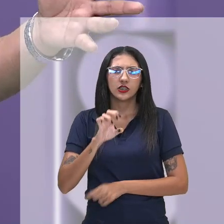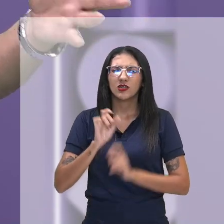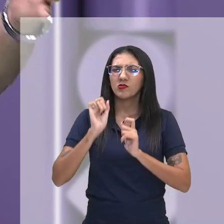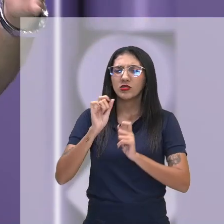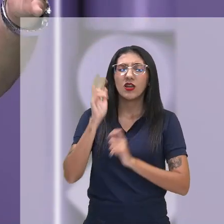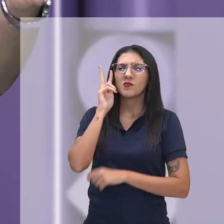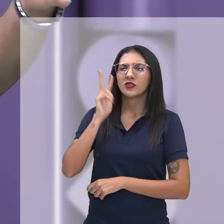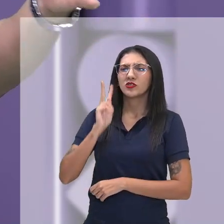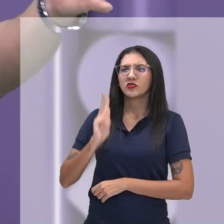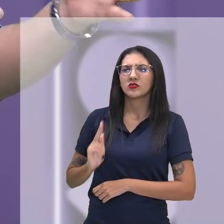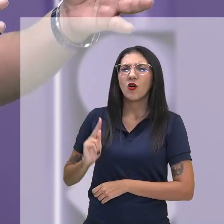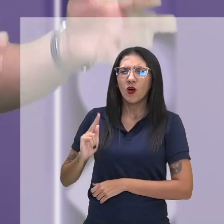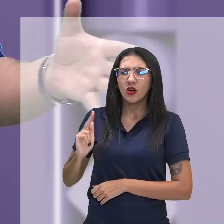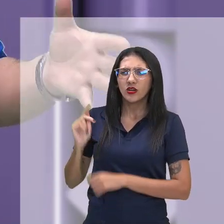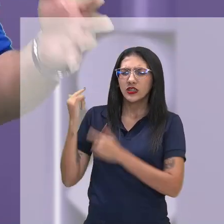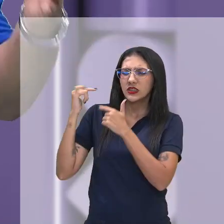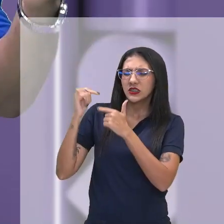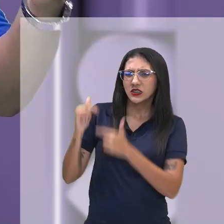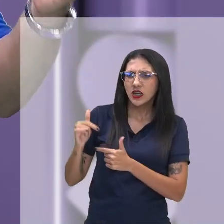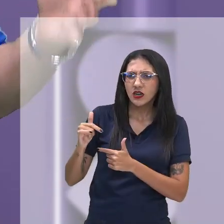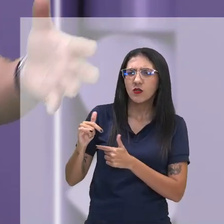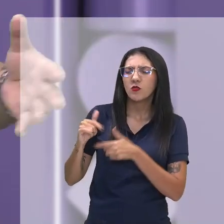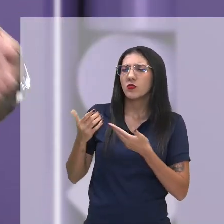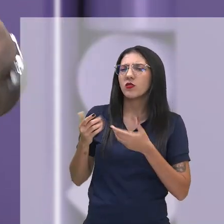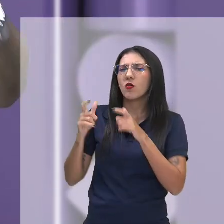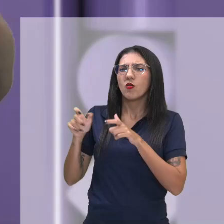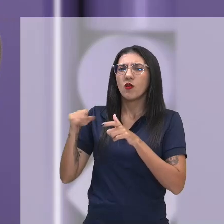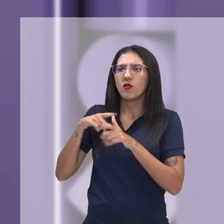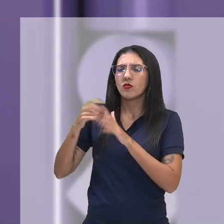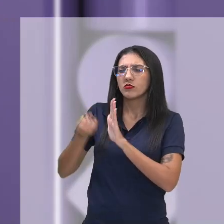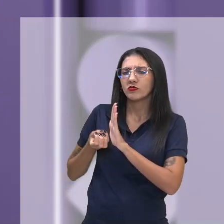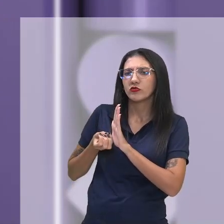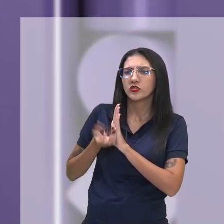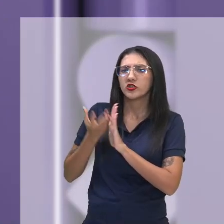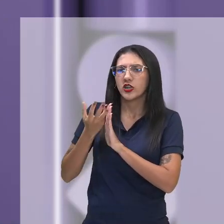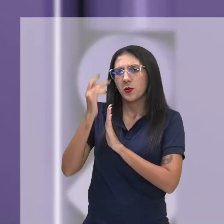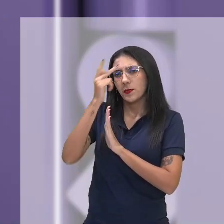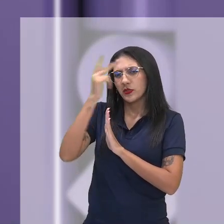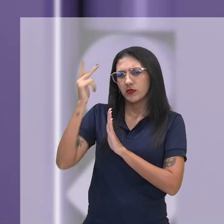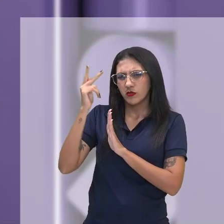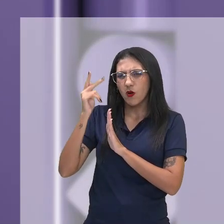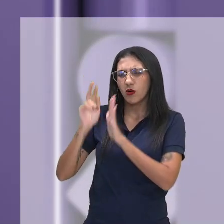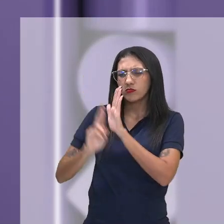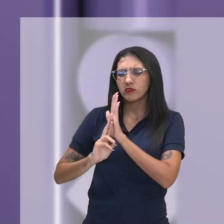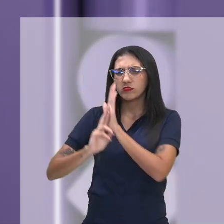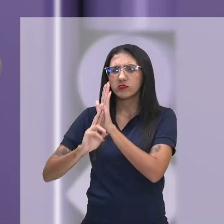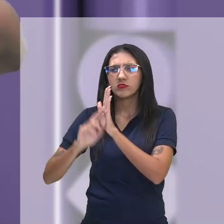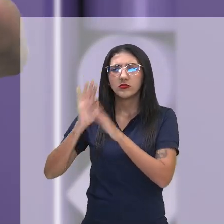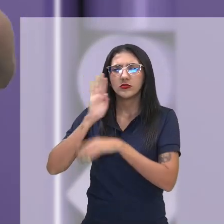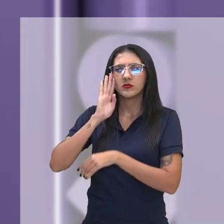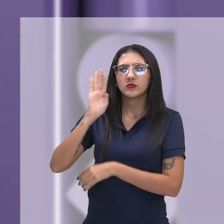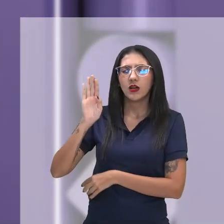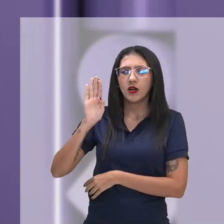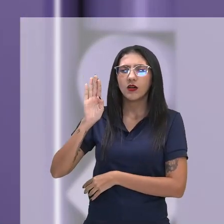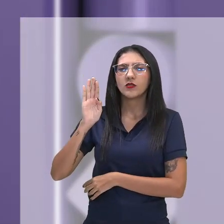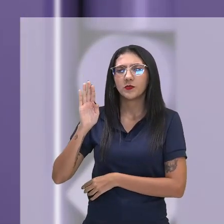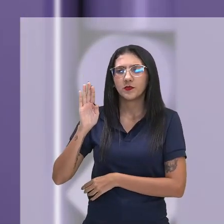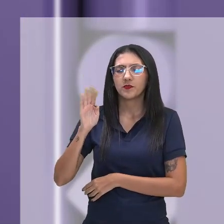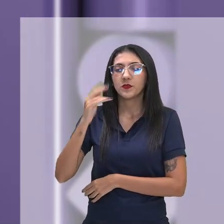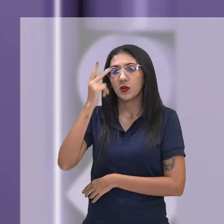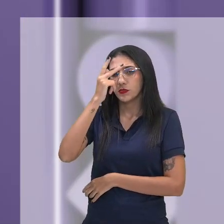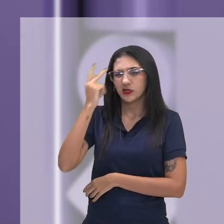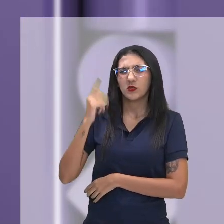religião, né, os seus primeiros profetas, os seus fundadores, os seus membros notáveis, né, os filhos